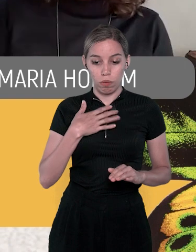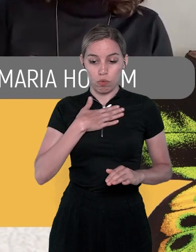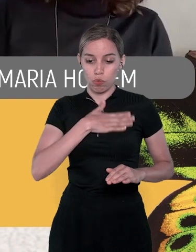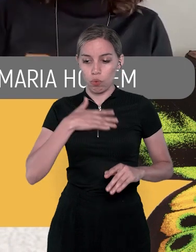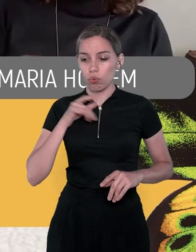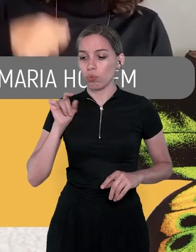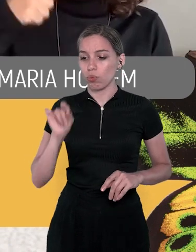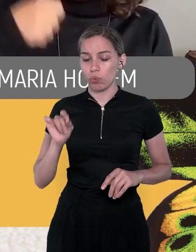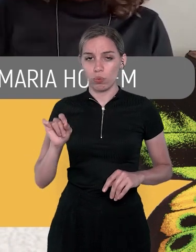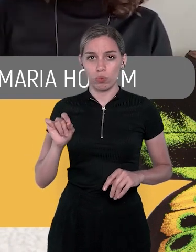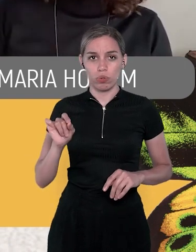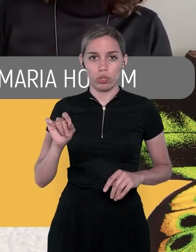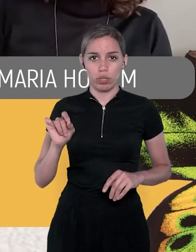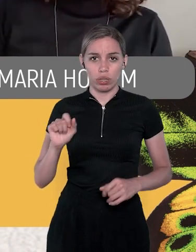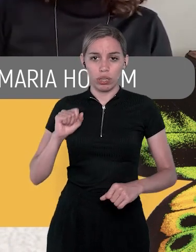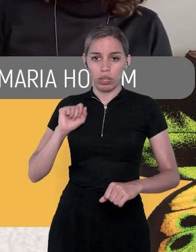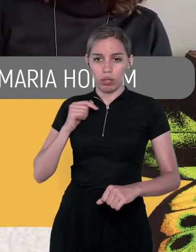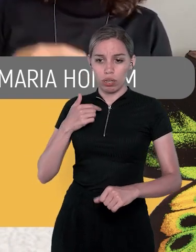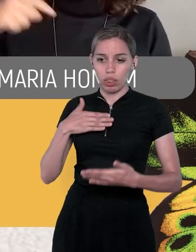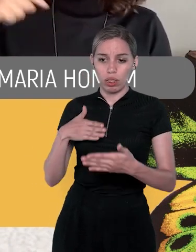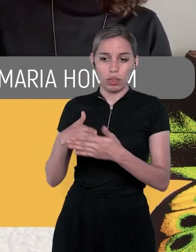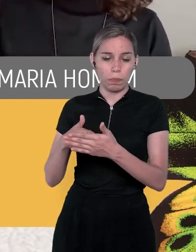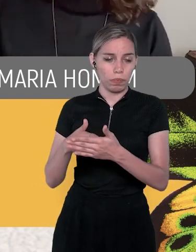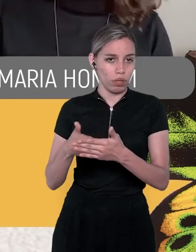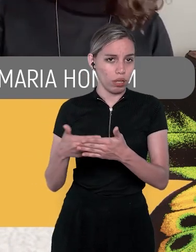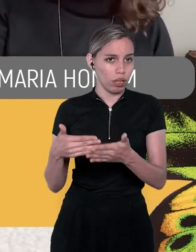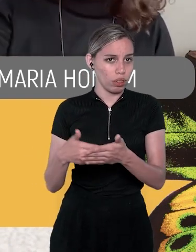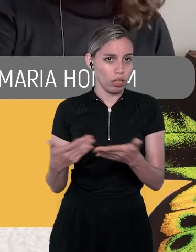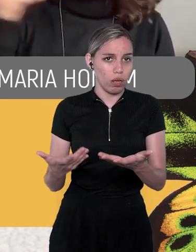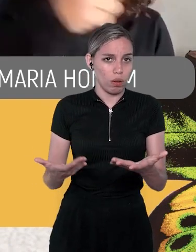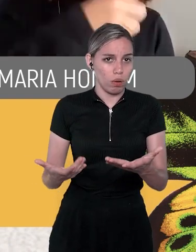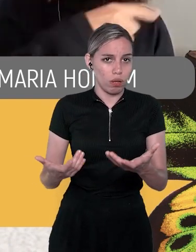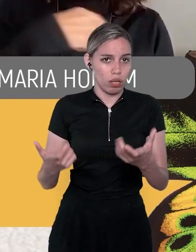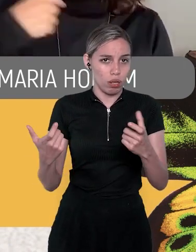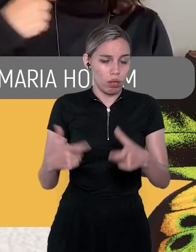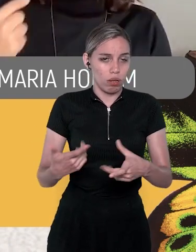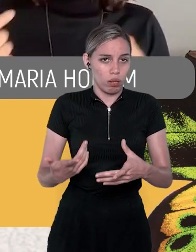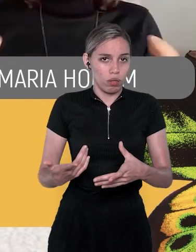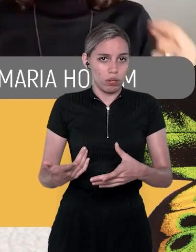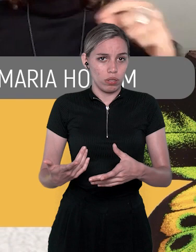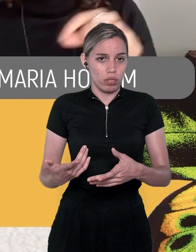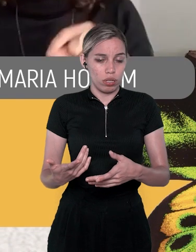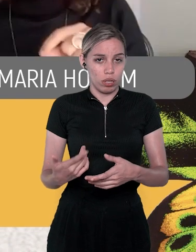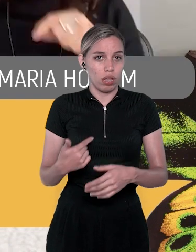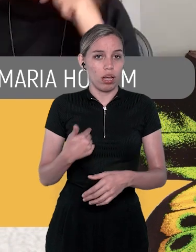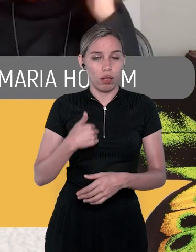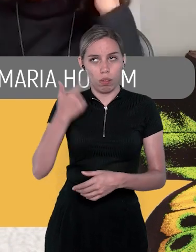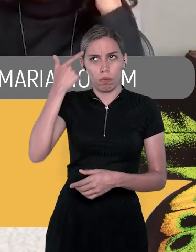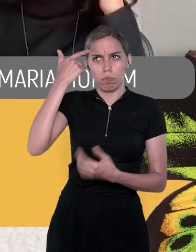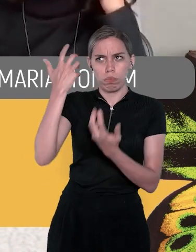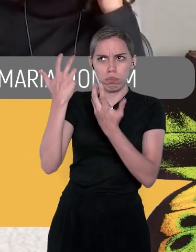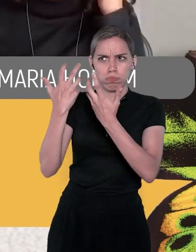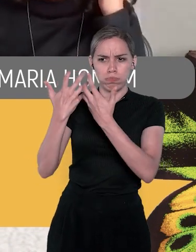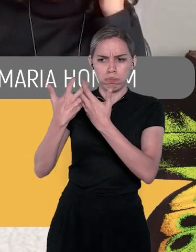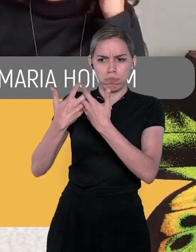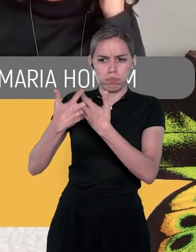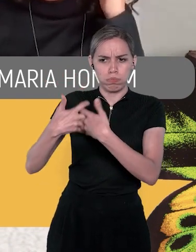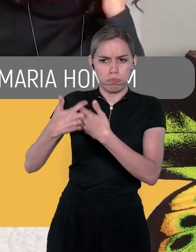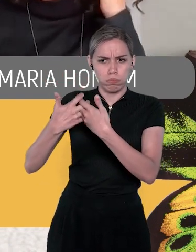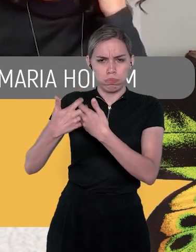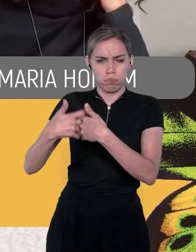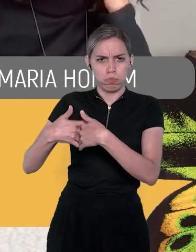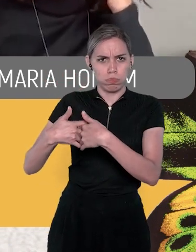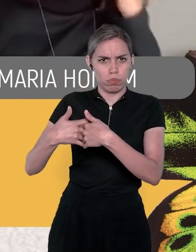do teu gozo, de onde que você barra, e da engrenagem ter um lugar dentro dela, que vai ser um